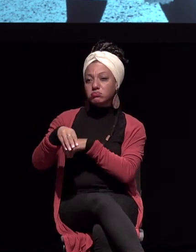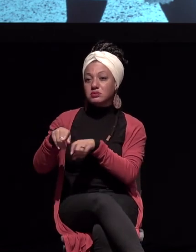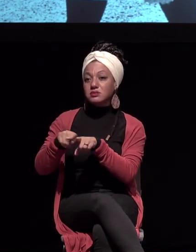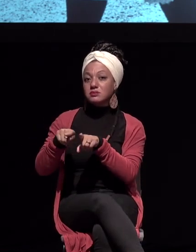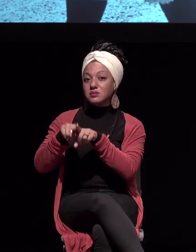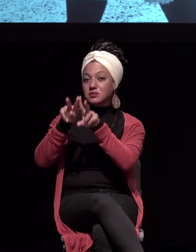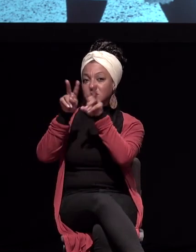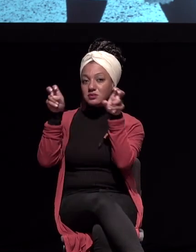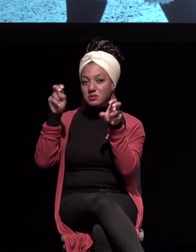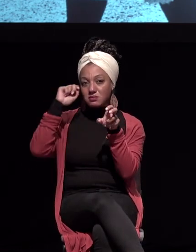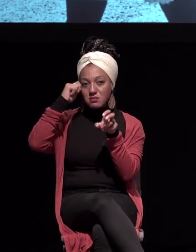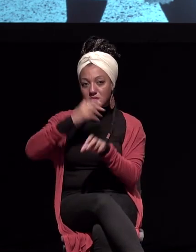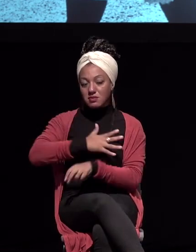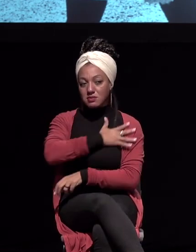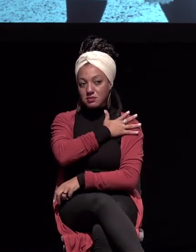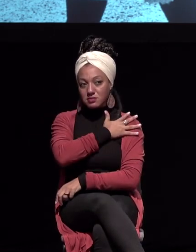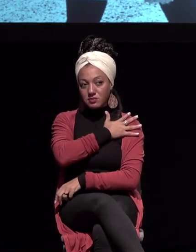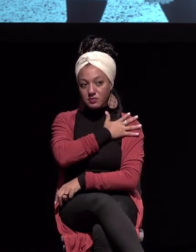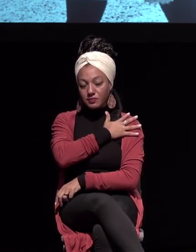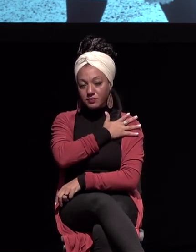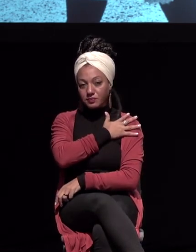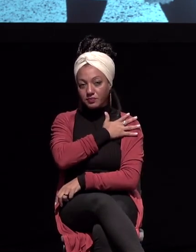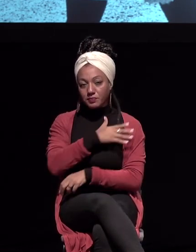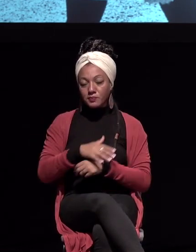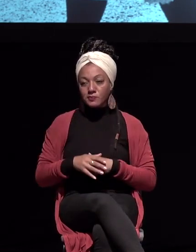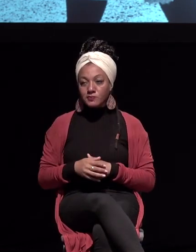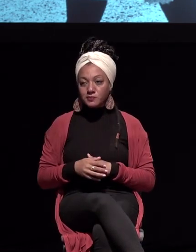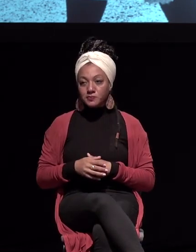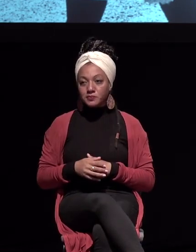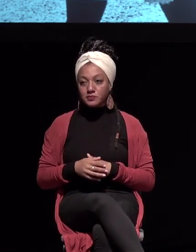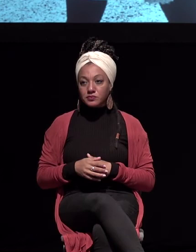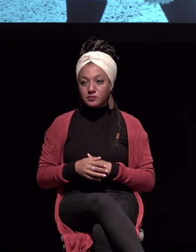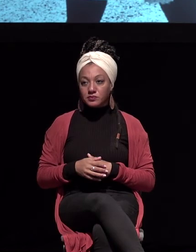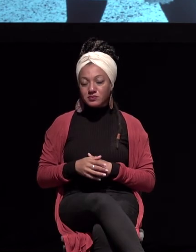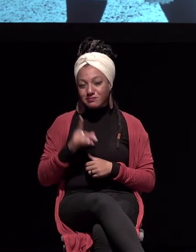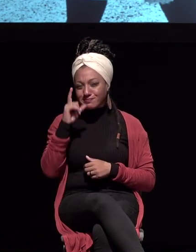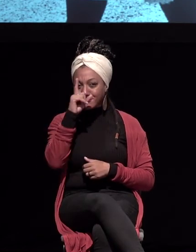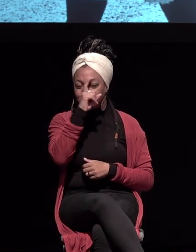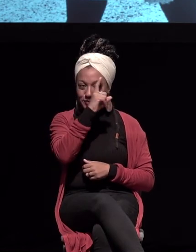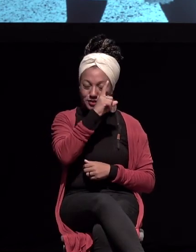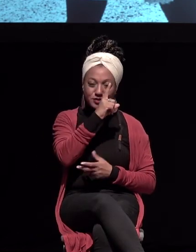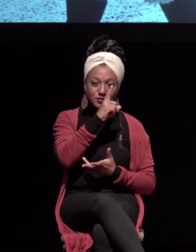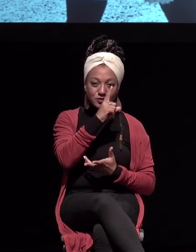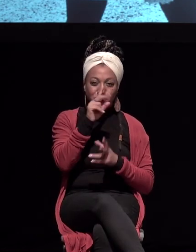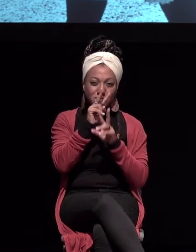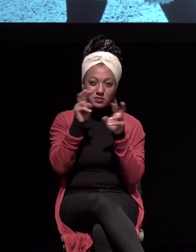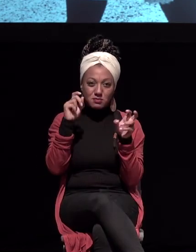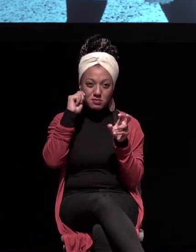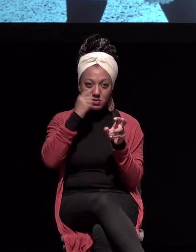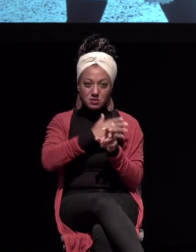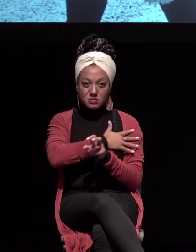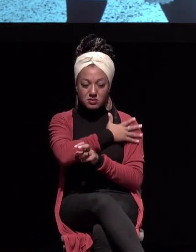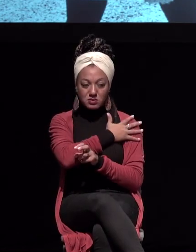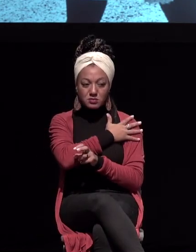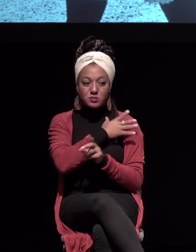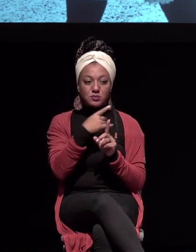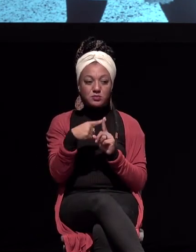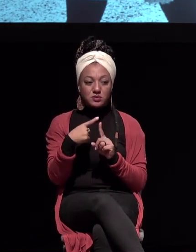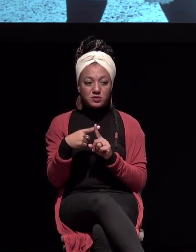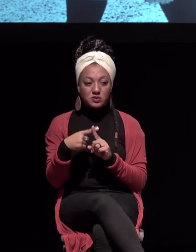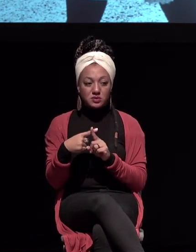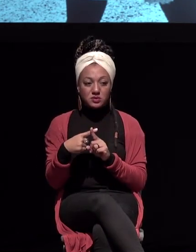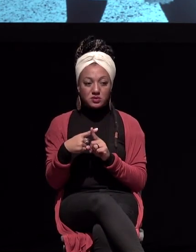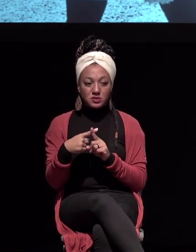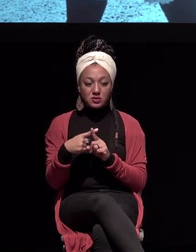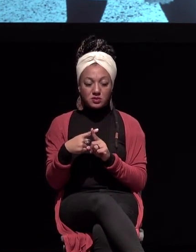o racismo, né? Então, assim, é sempre difícil falar desse tema, Até